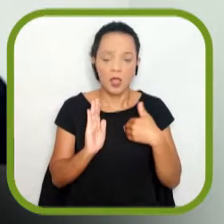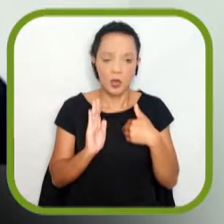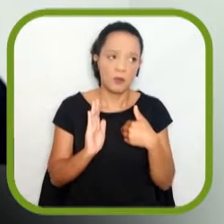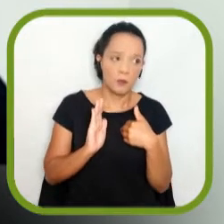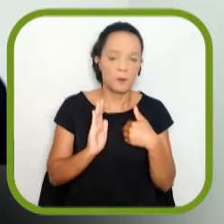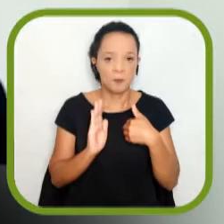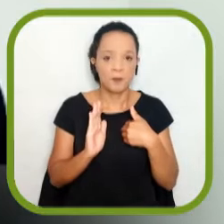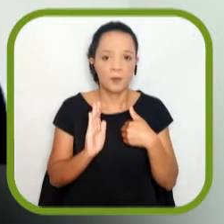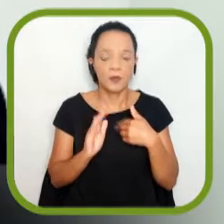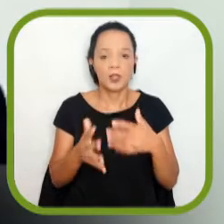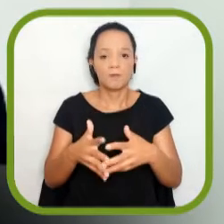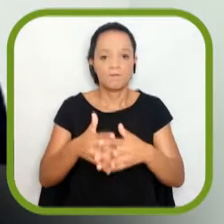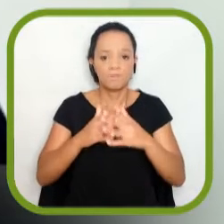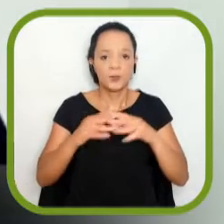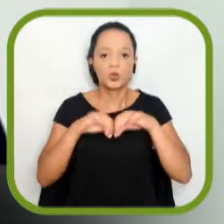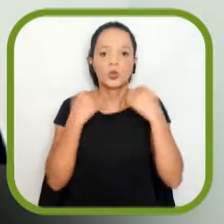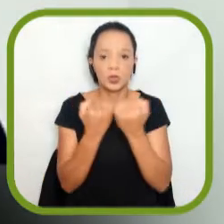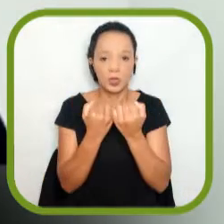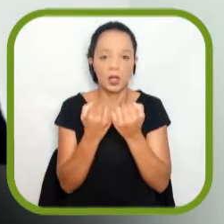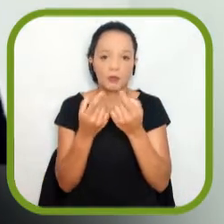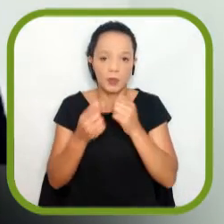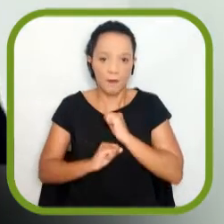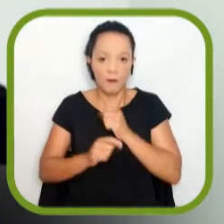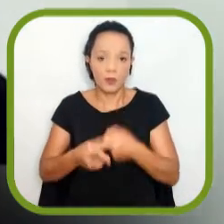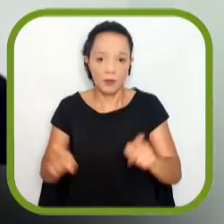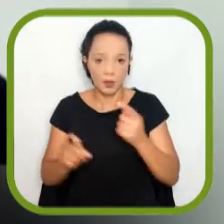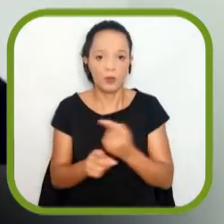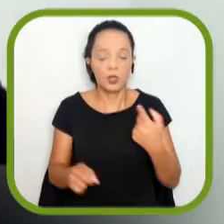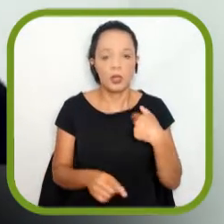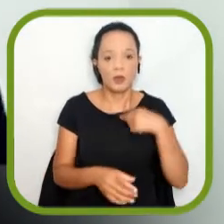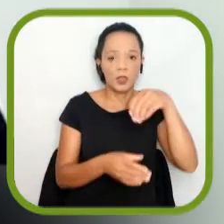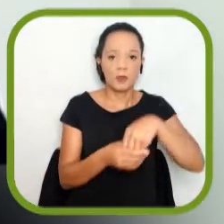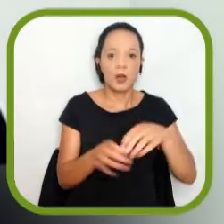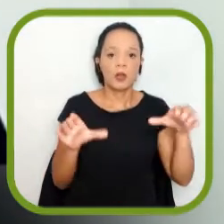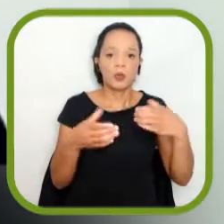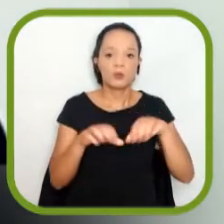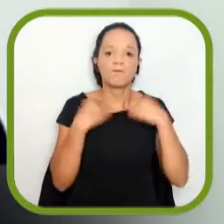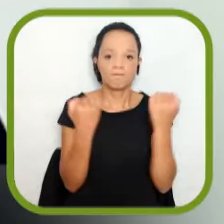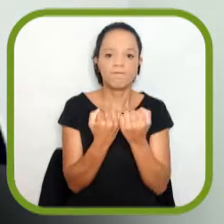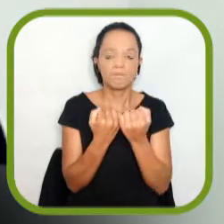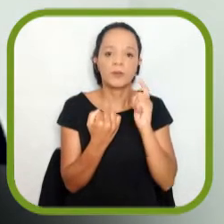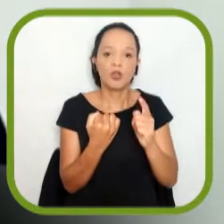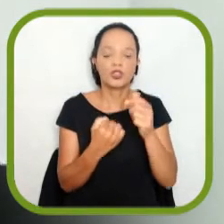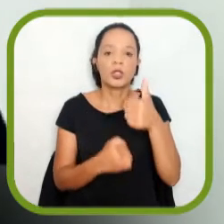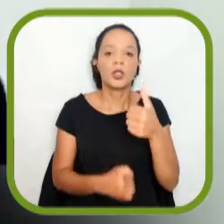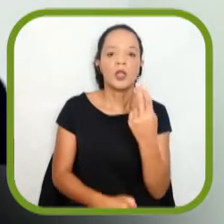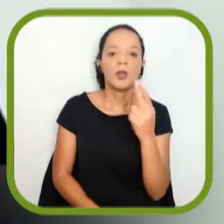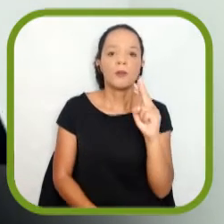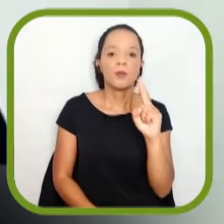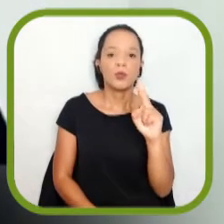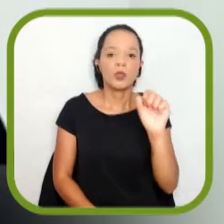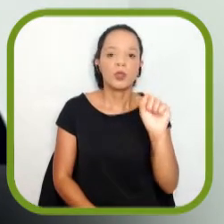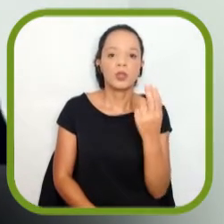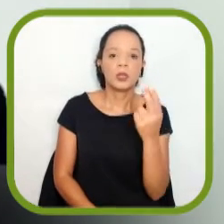eu vinha de uma estrutura social diferente, porque eu pertencia a uma classe social que era a